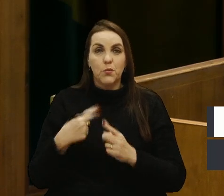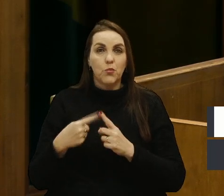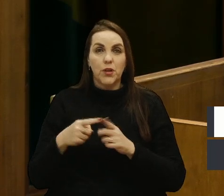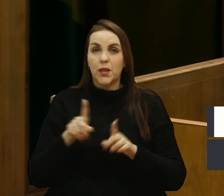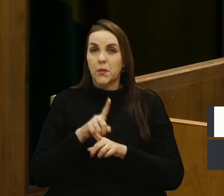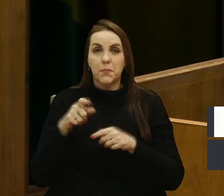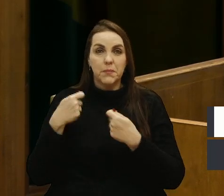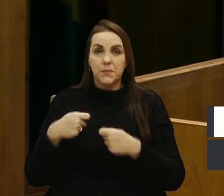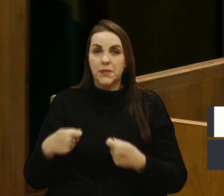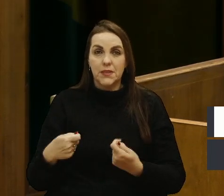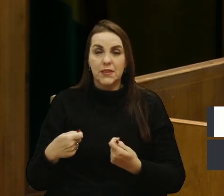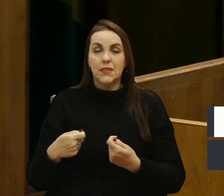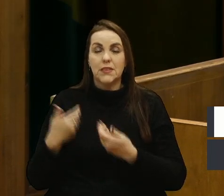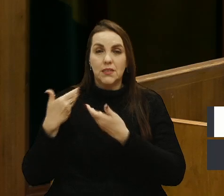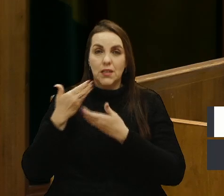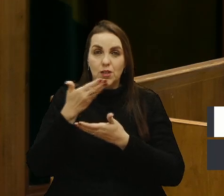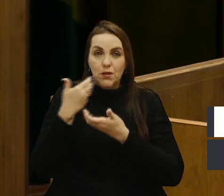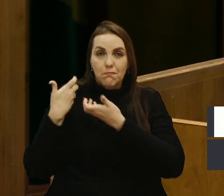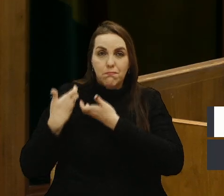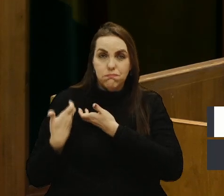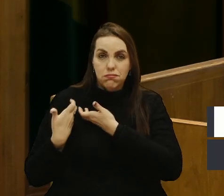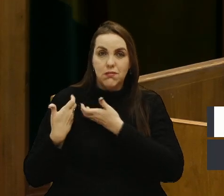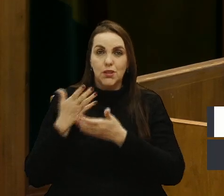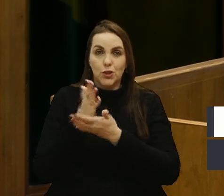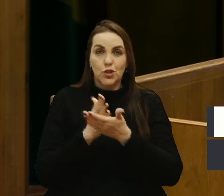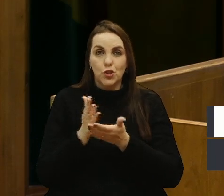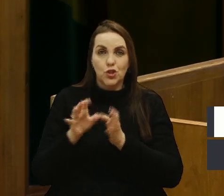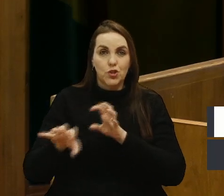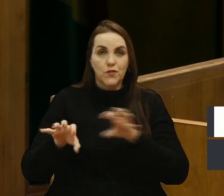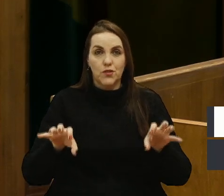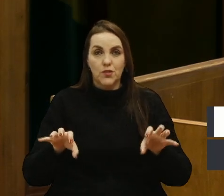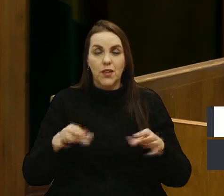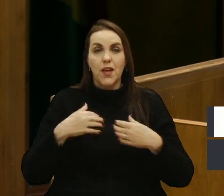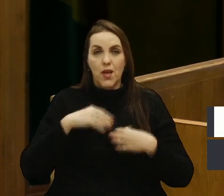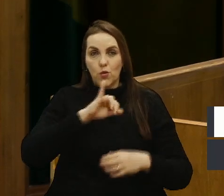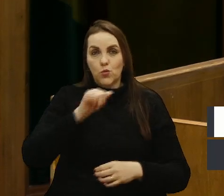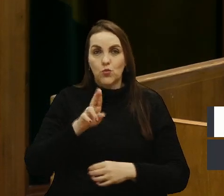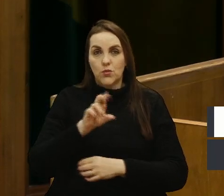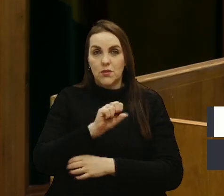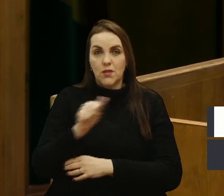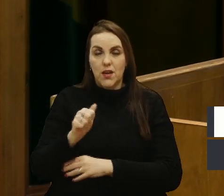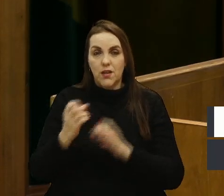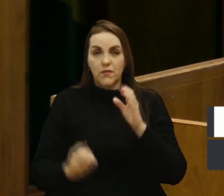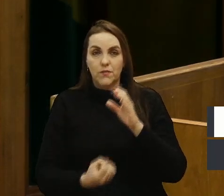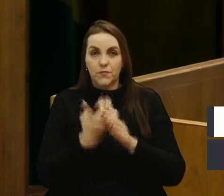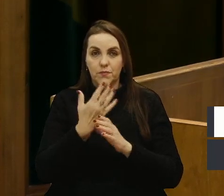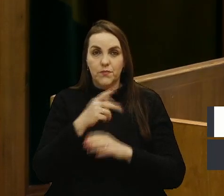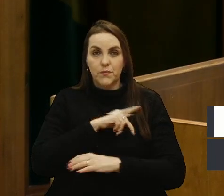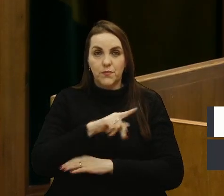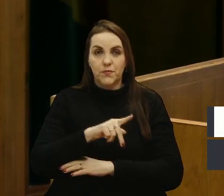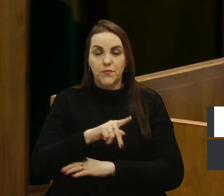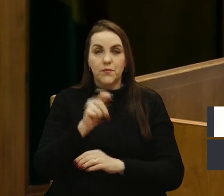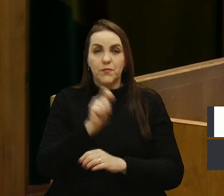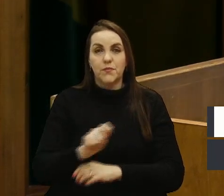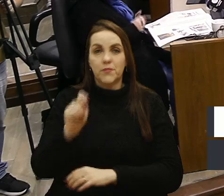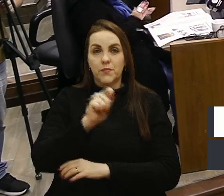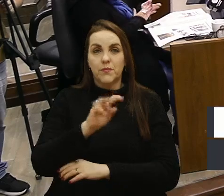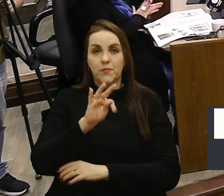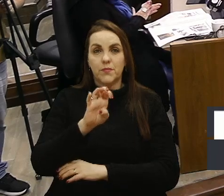precise dividir o peso. Sou Jussara Monteiro, sou fundadora e presidente da Associação TEA Juntos.